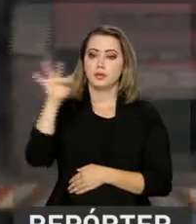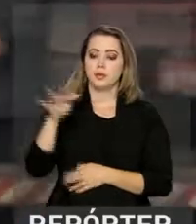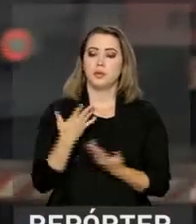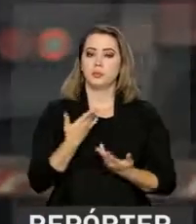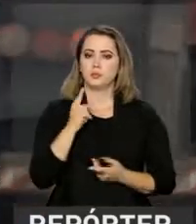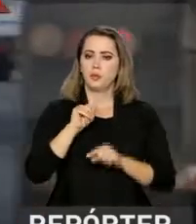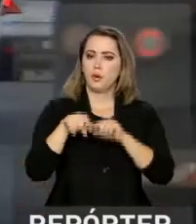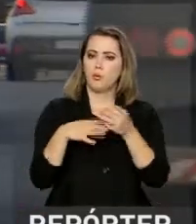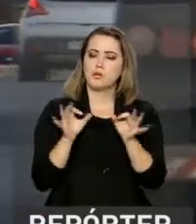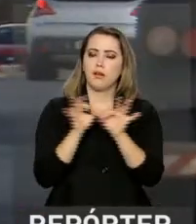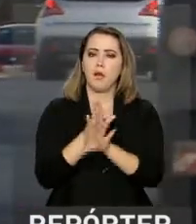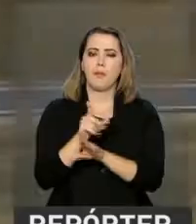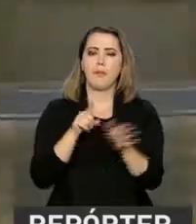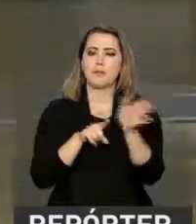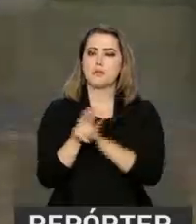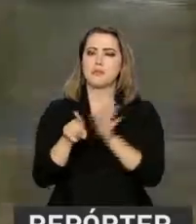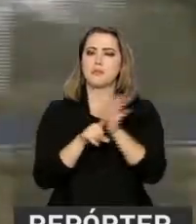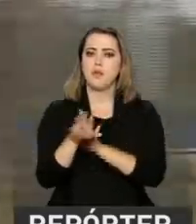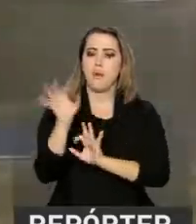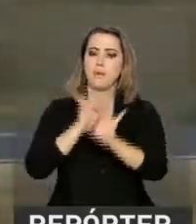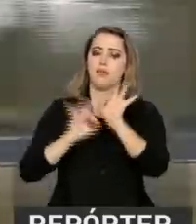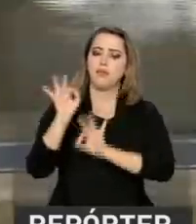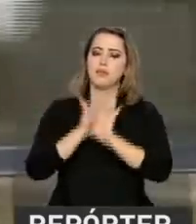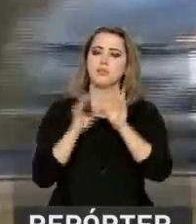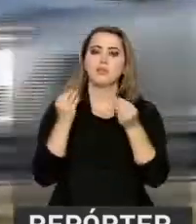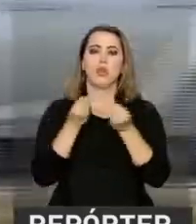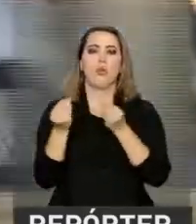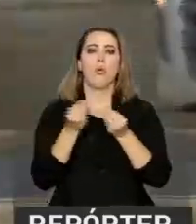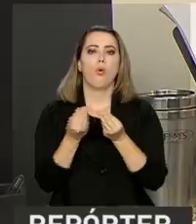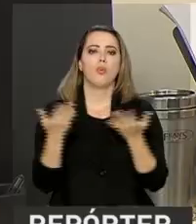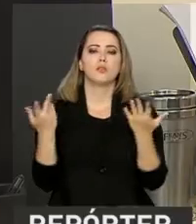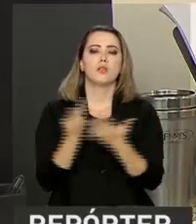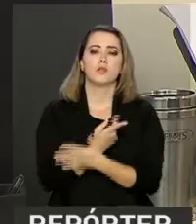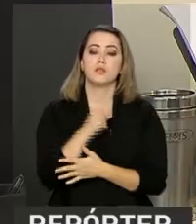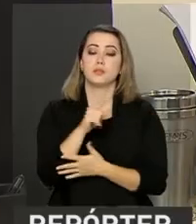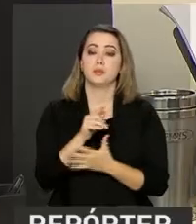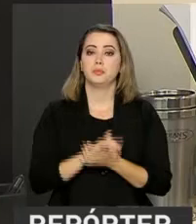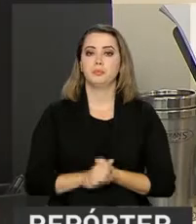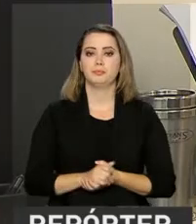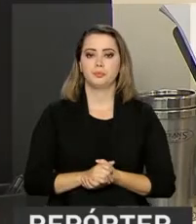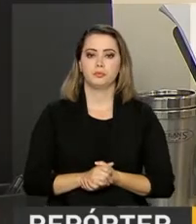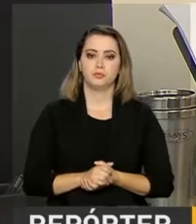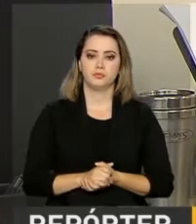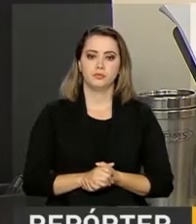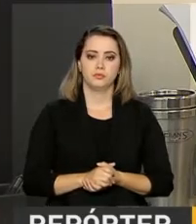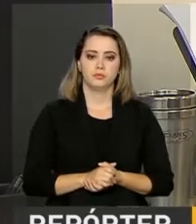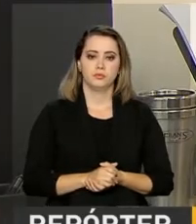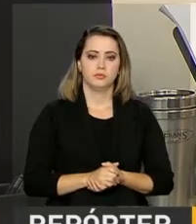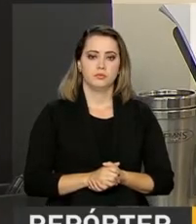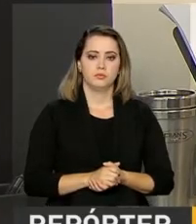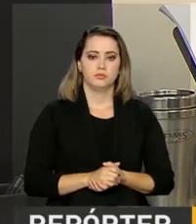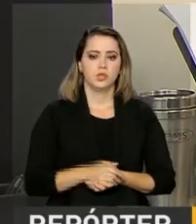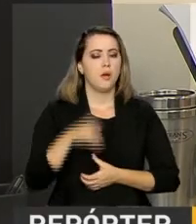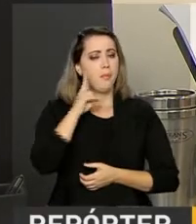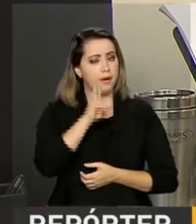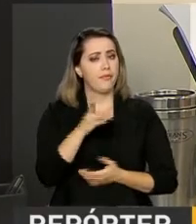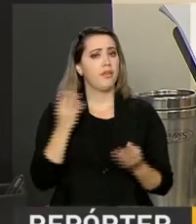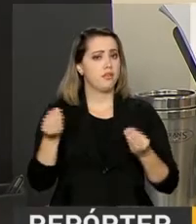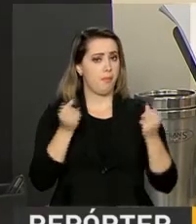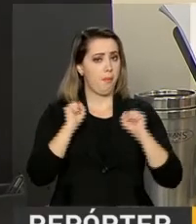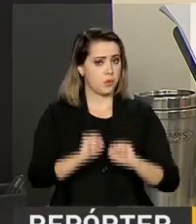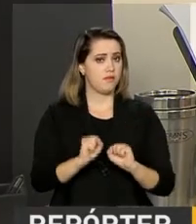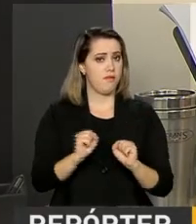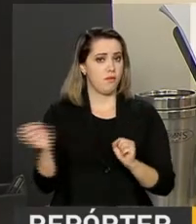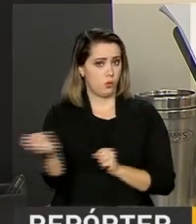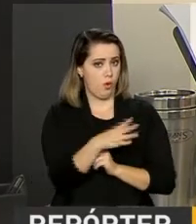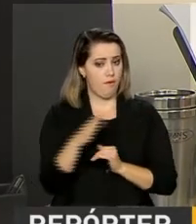a pesquisa, o DENIT vai planejar ações de acordo com a demanda. Para verificar possíveis novas rodovias que a gente